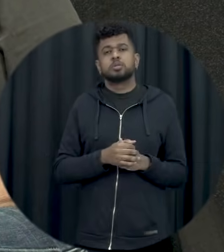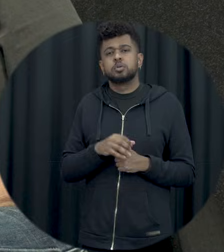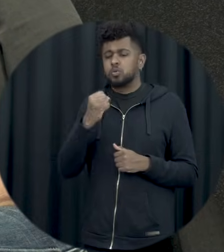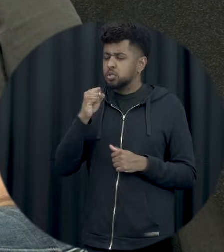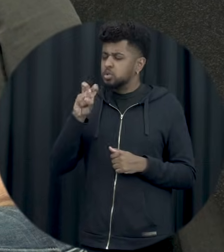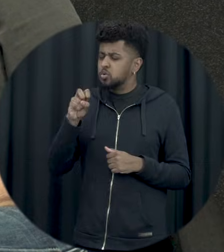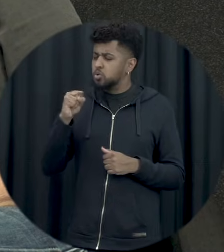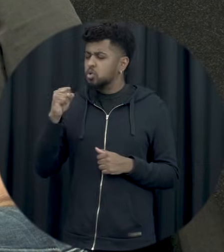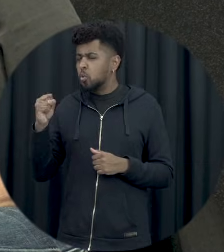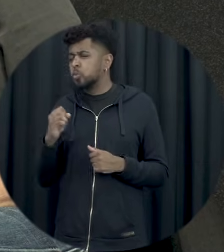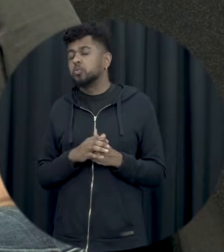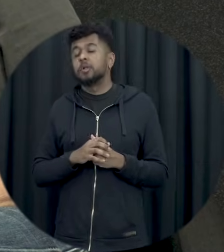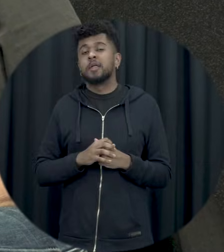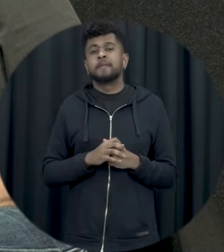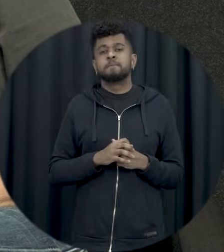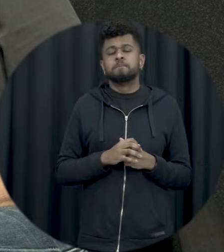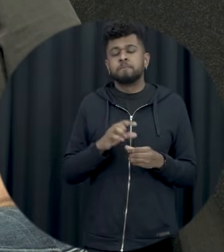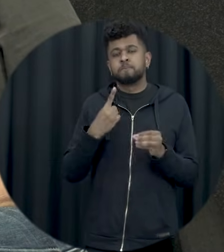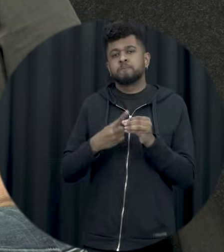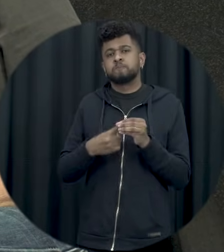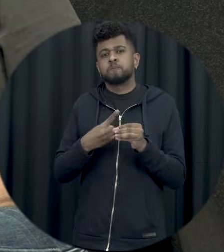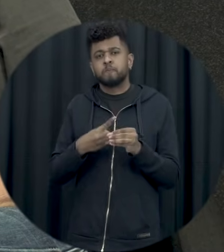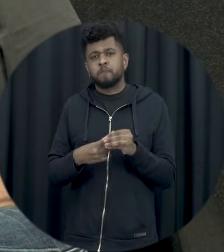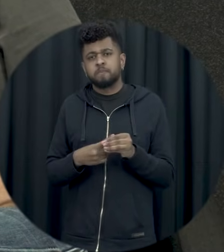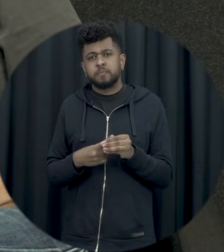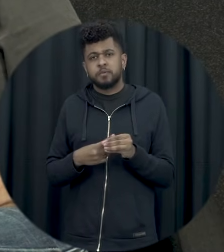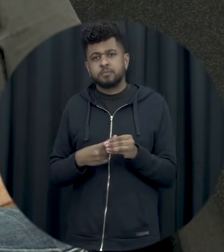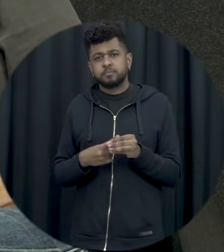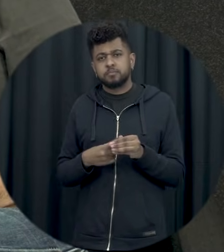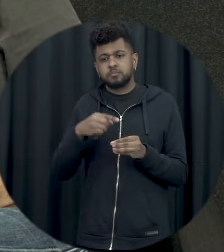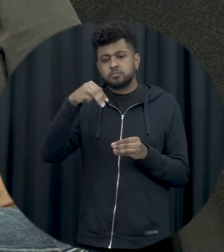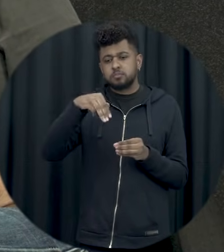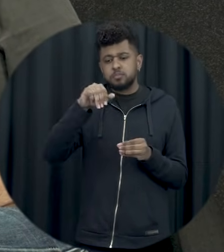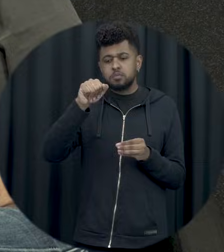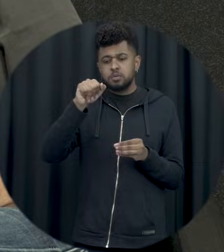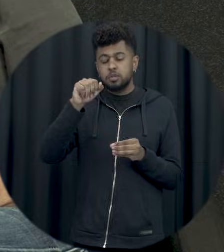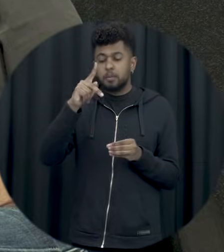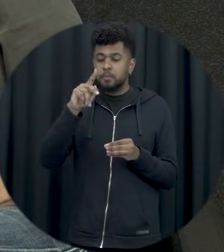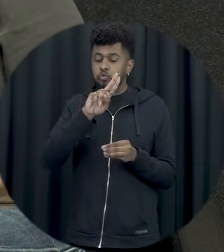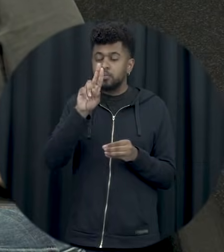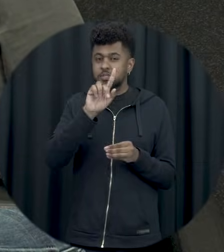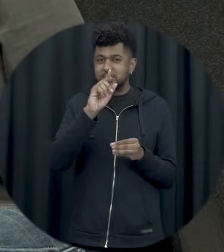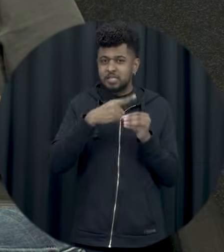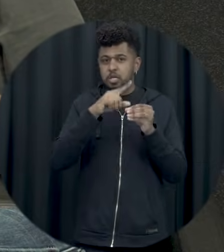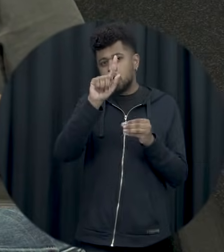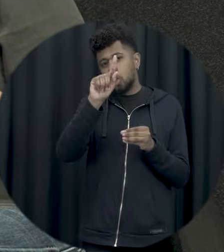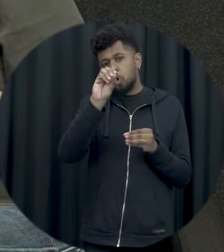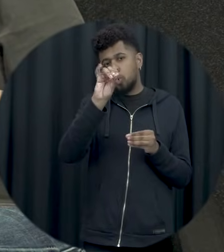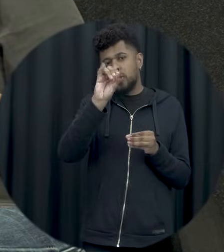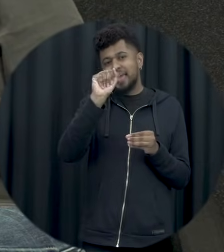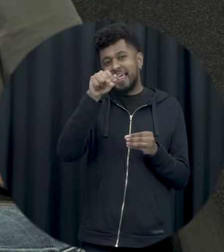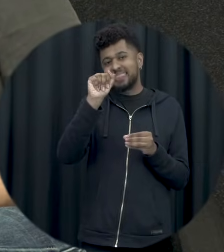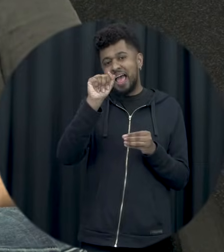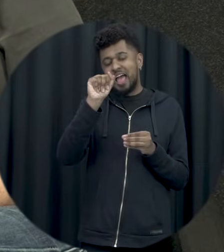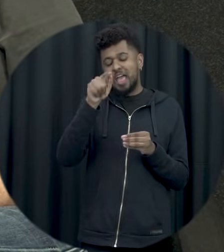88, numa cidade da Mata Norte de Pernambuco, chama Goiânia, que está praticamente na fronteira